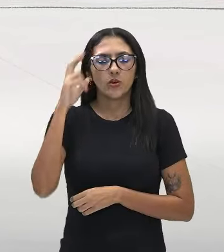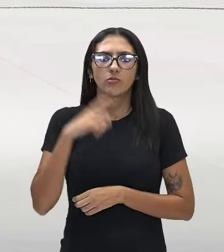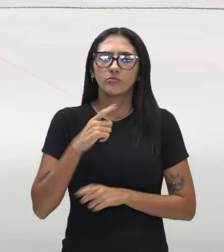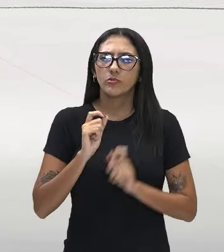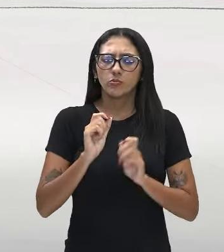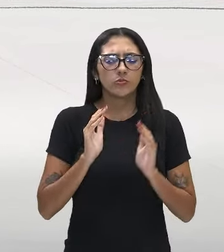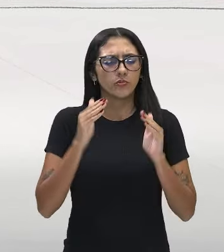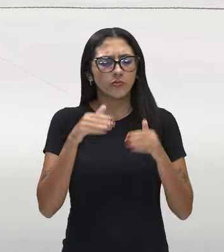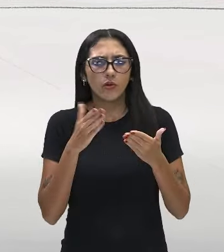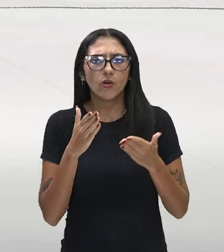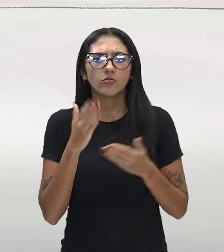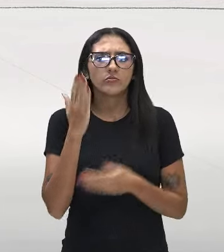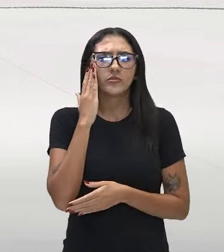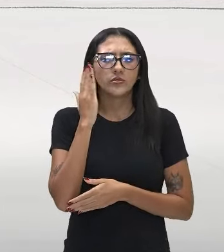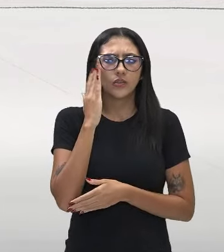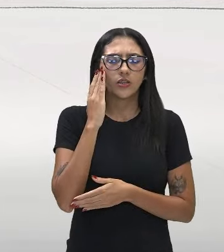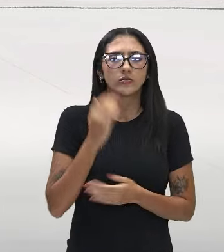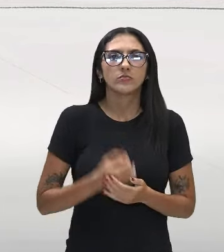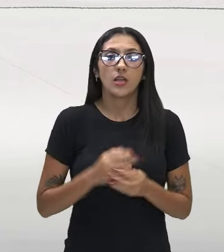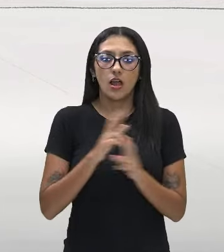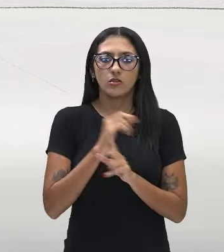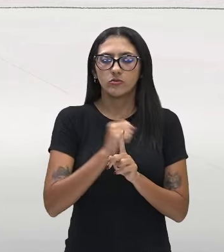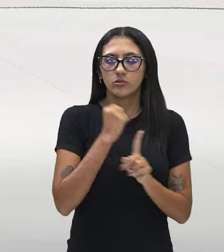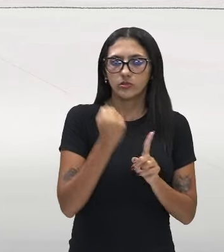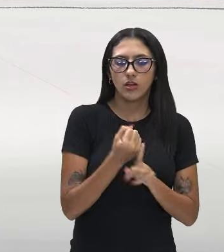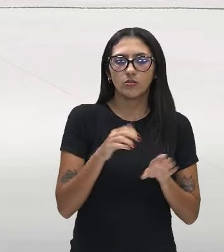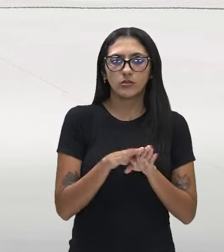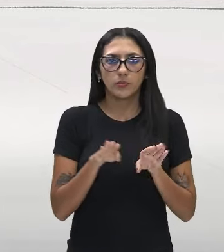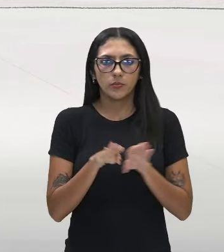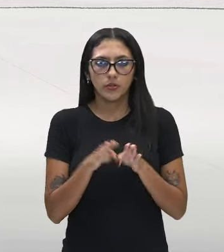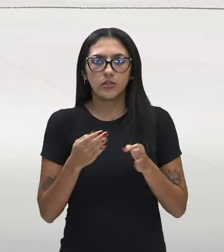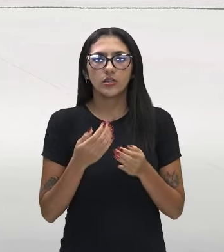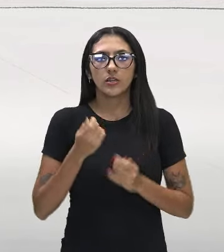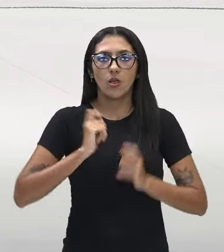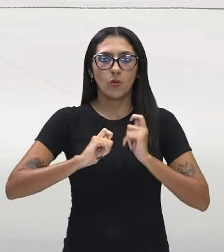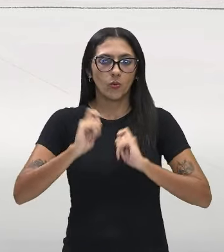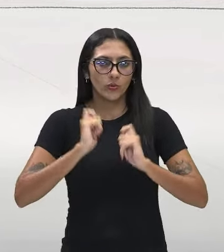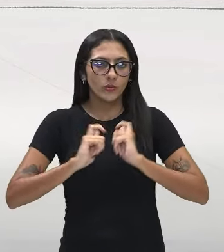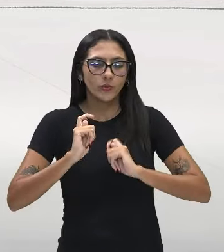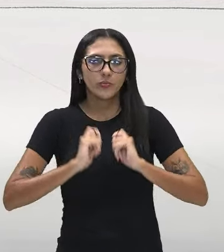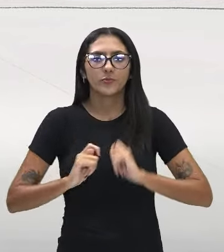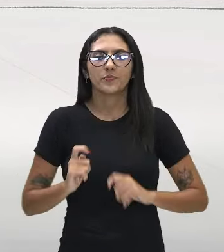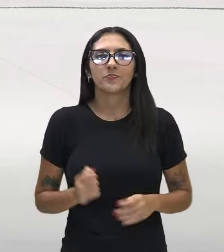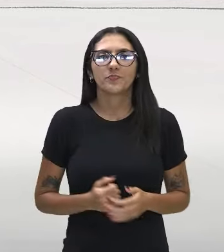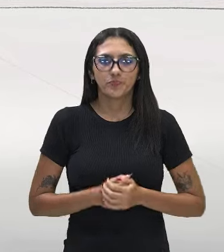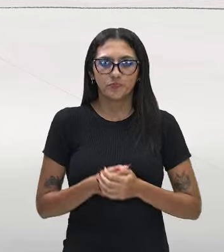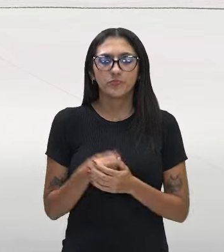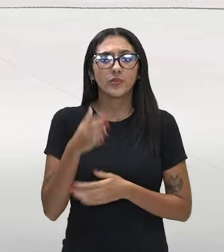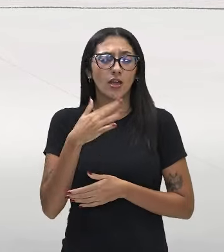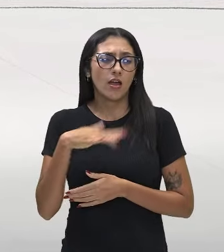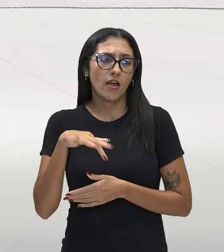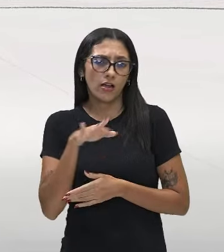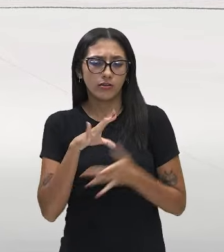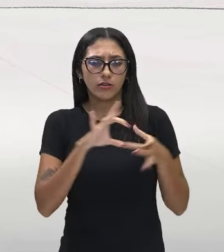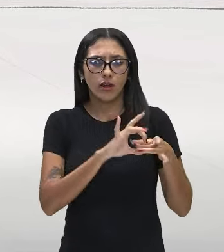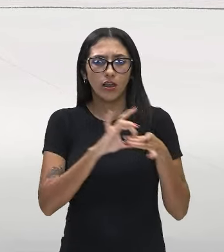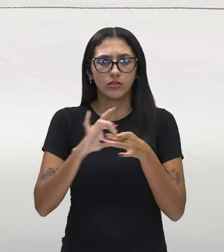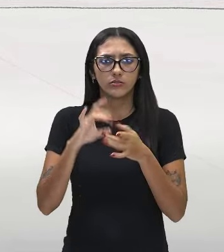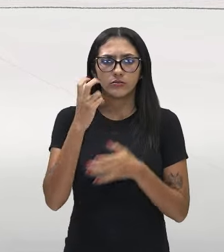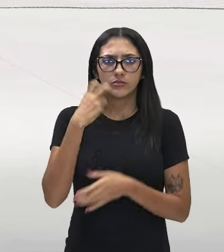que traz um impacto tanto social quanto econômico, por isso que é sociocultural, na área da cultura. Porque